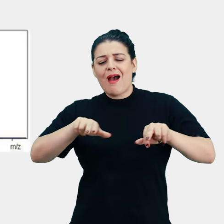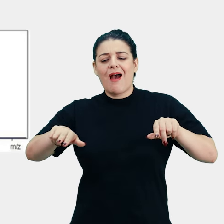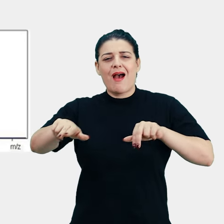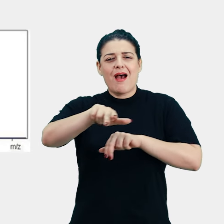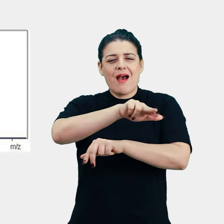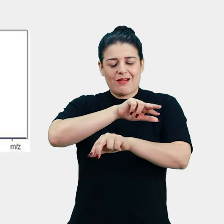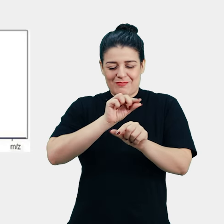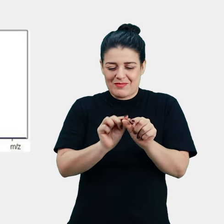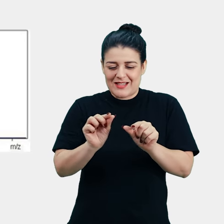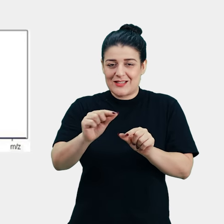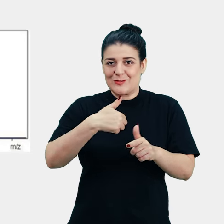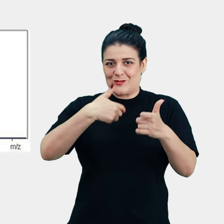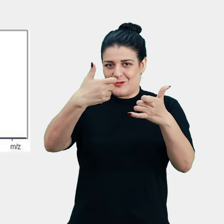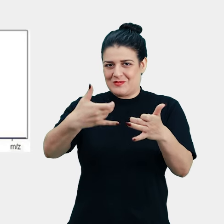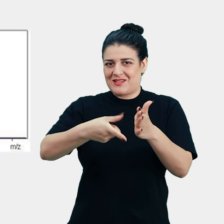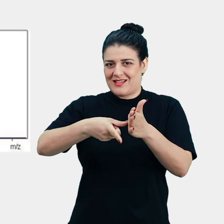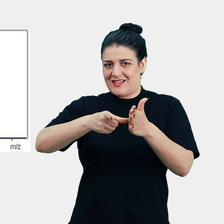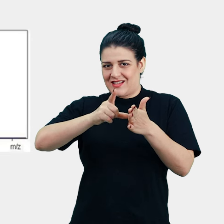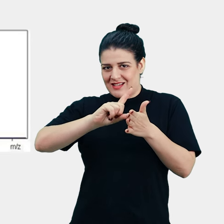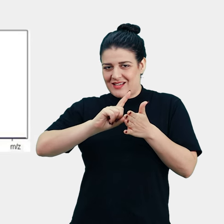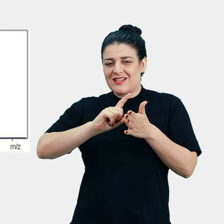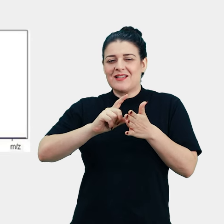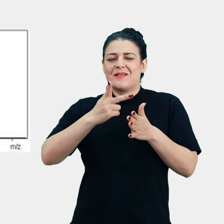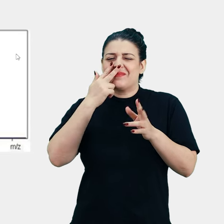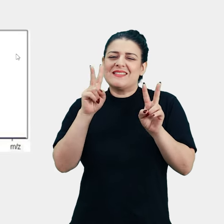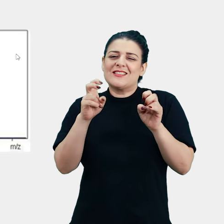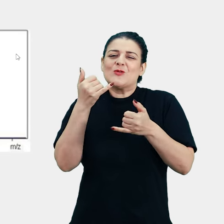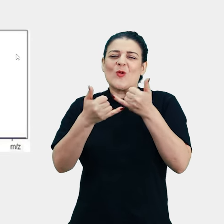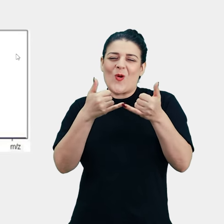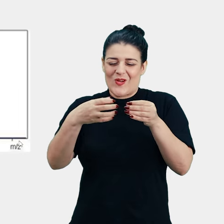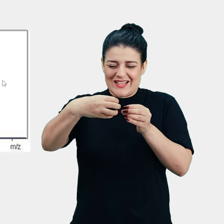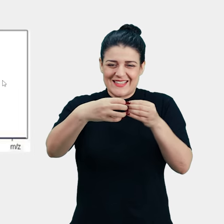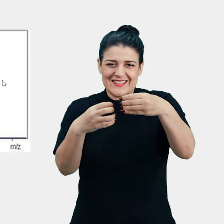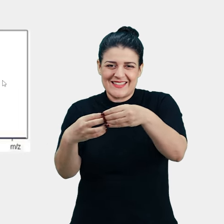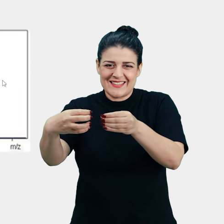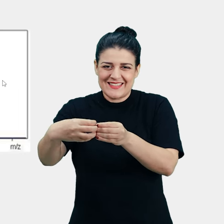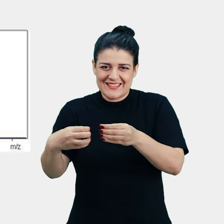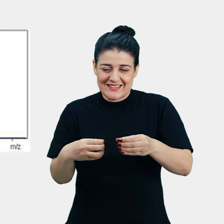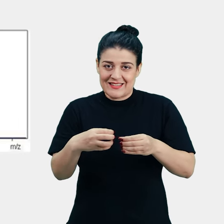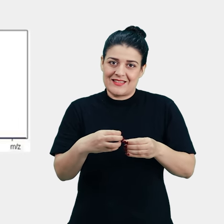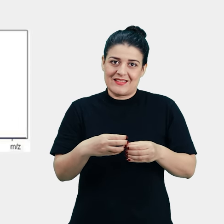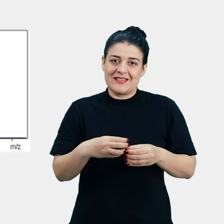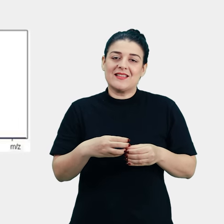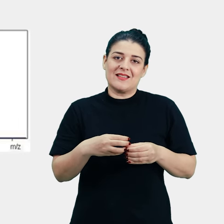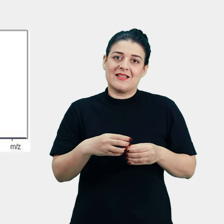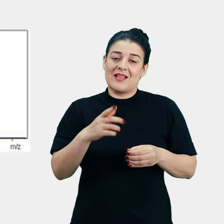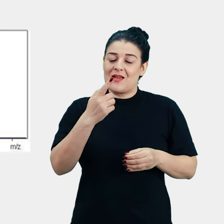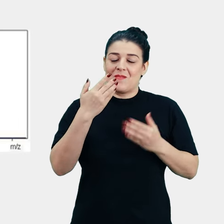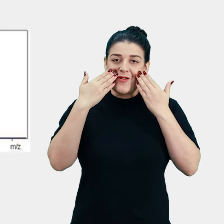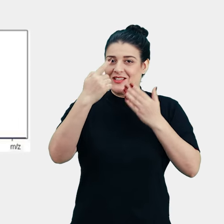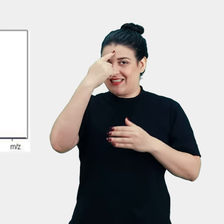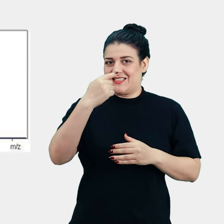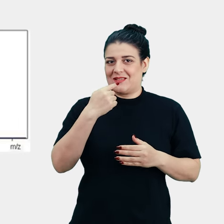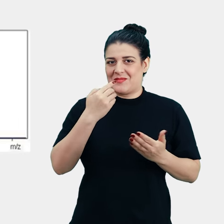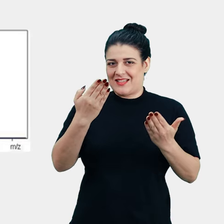pedacinhos que eu mencionei para vocês anteriormente, até como um quebra-cabeça, que é, por exemplo, na vida real, essa imagem aqui